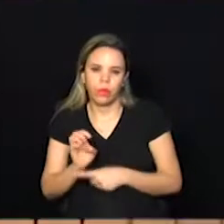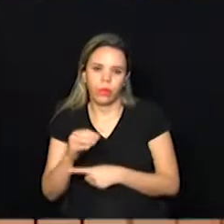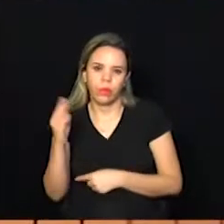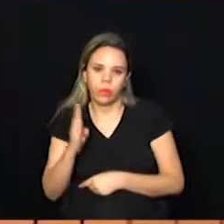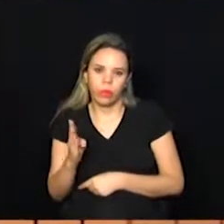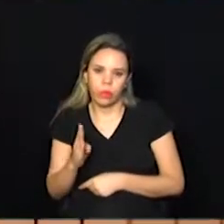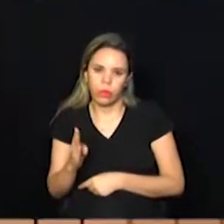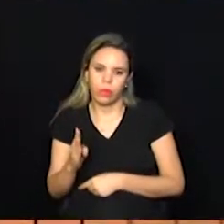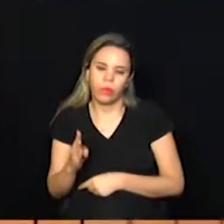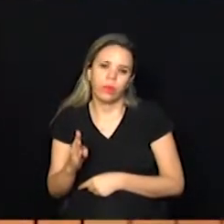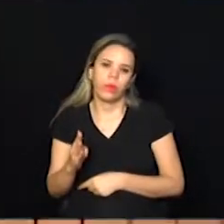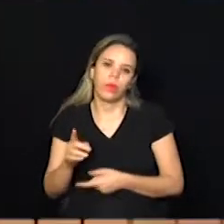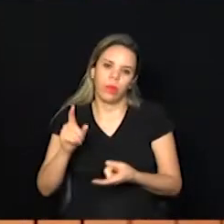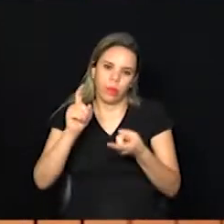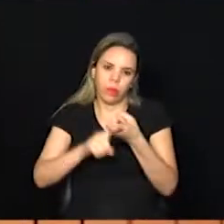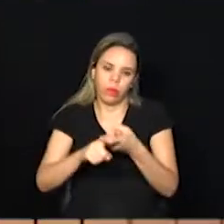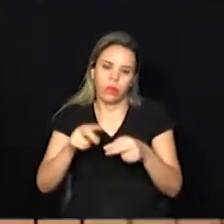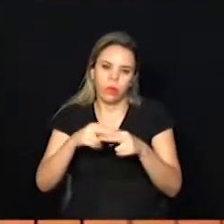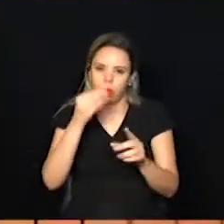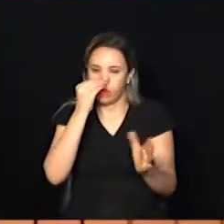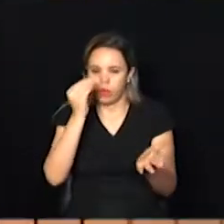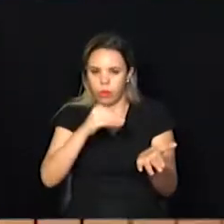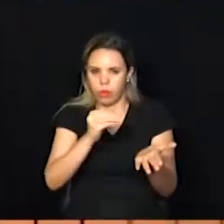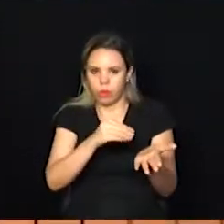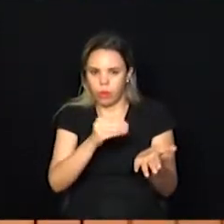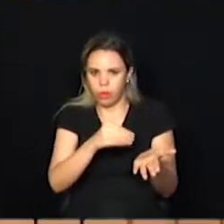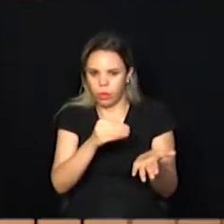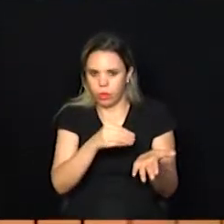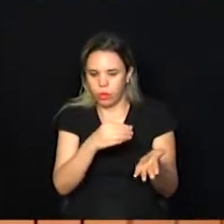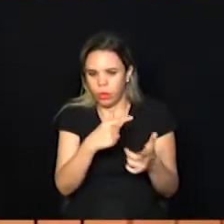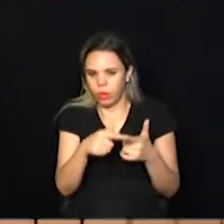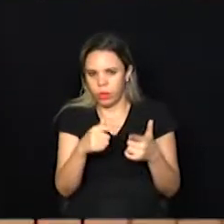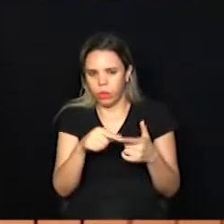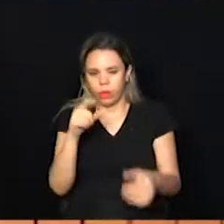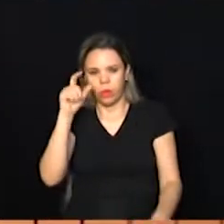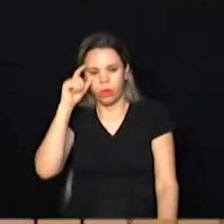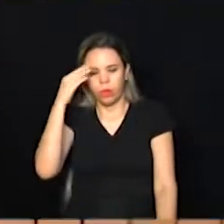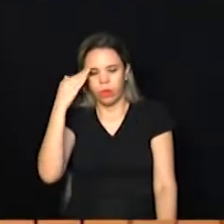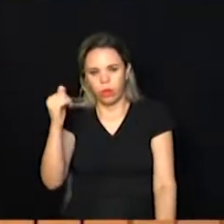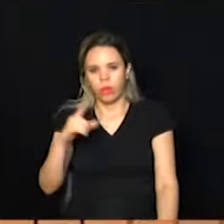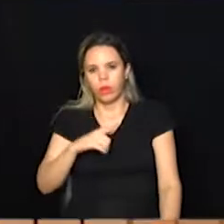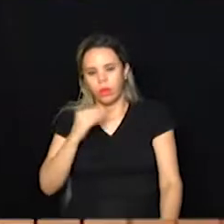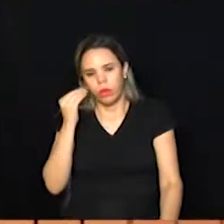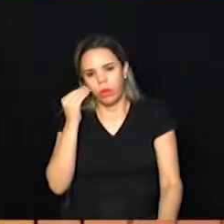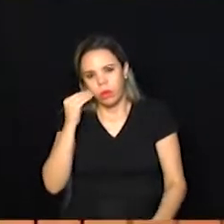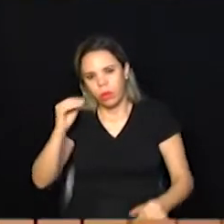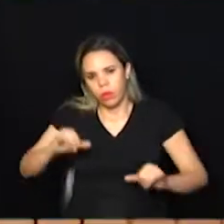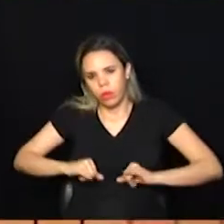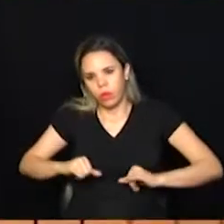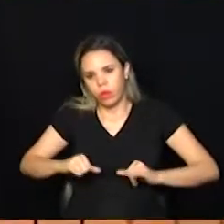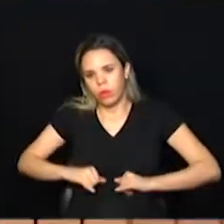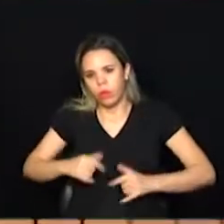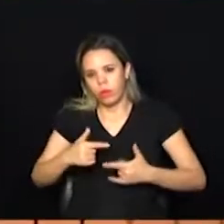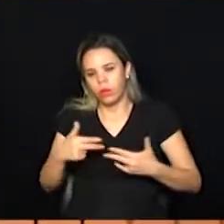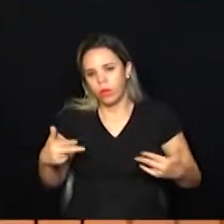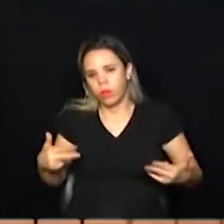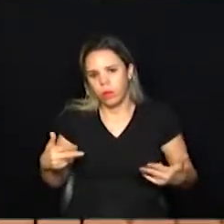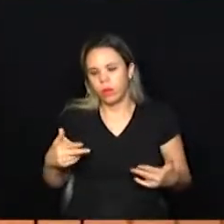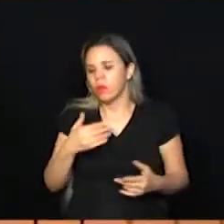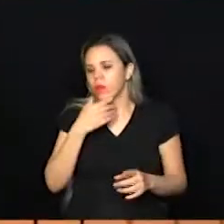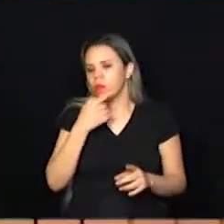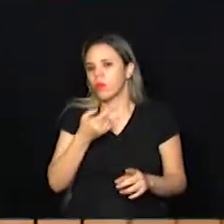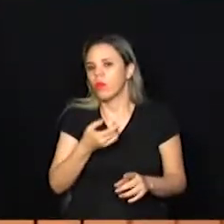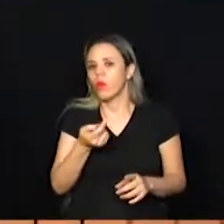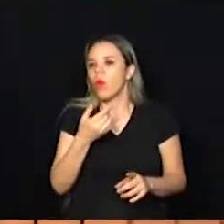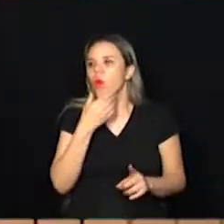foi penalizado por omissão, porque a Maria da Penha sofreu várias tentativas de assassinato do